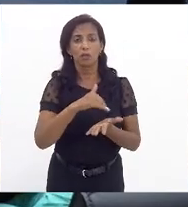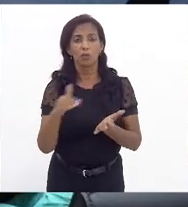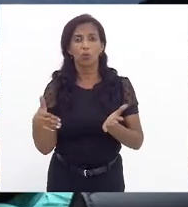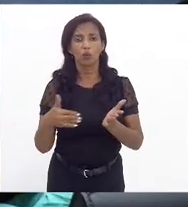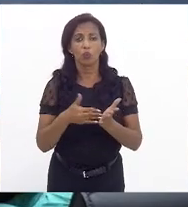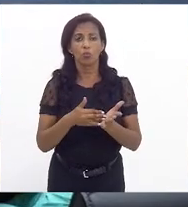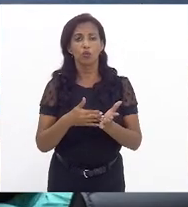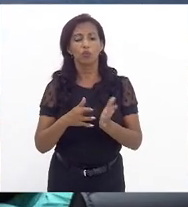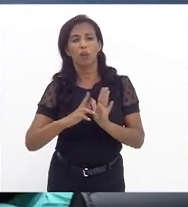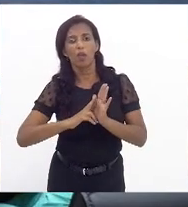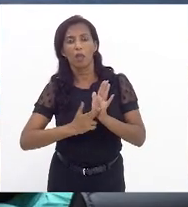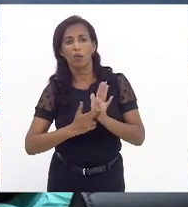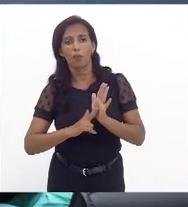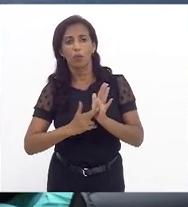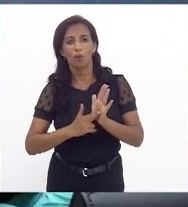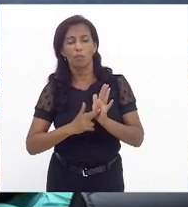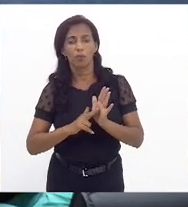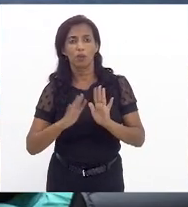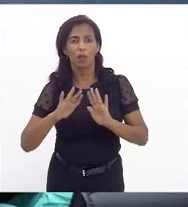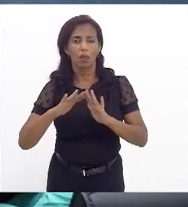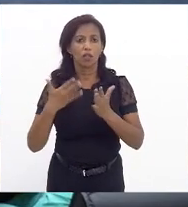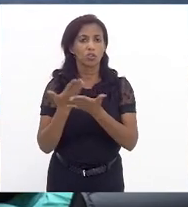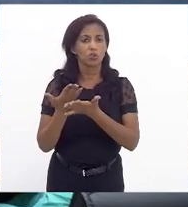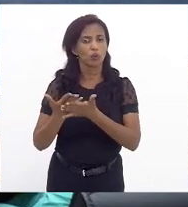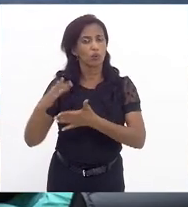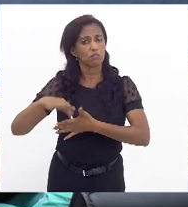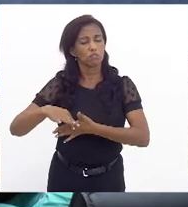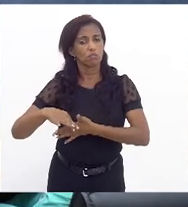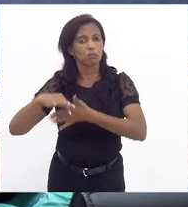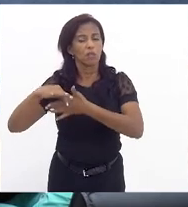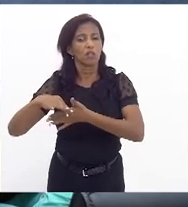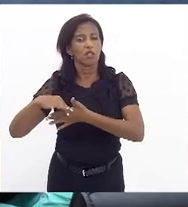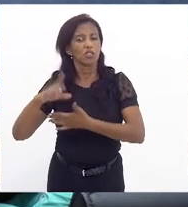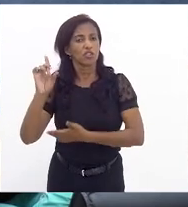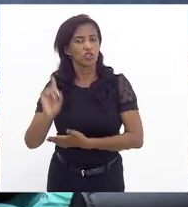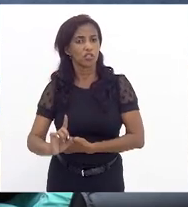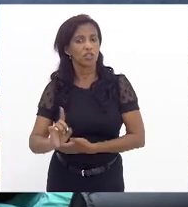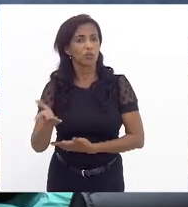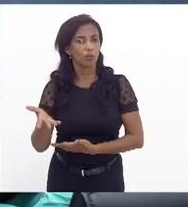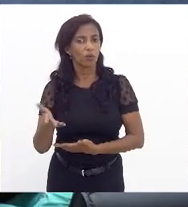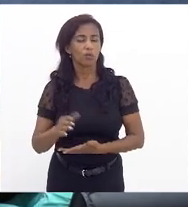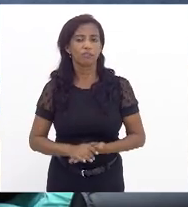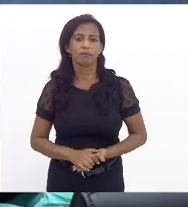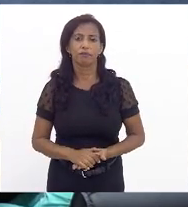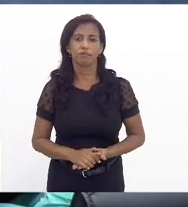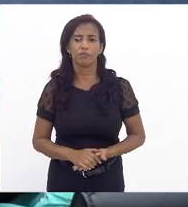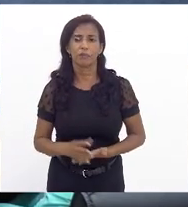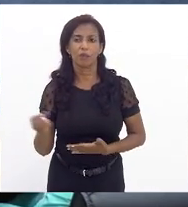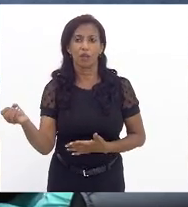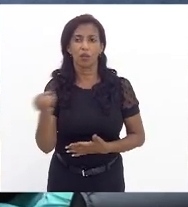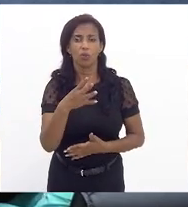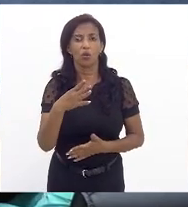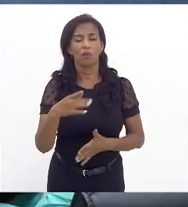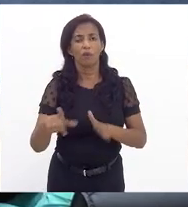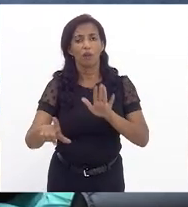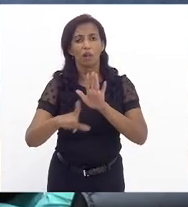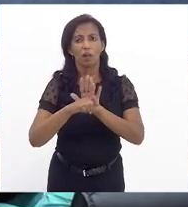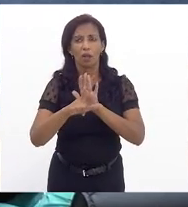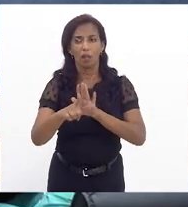foi regulamentar o colégio de diretores que está previsto na nossa lei